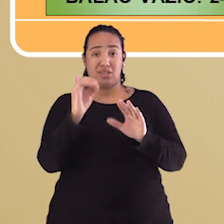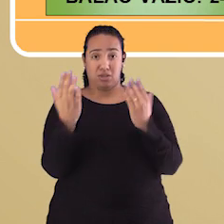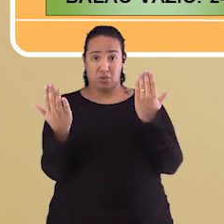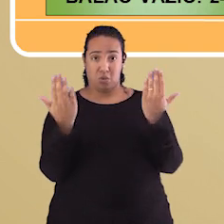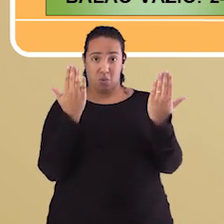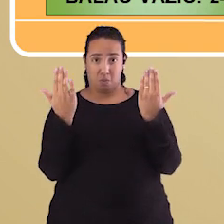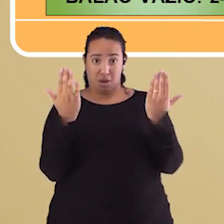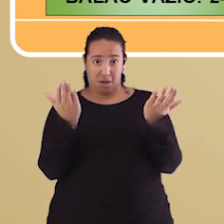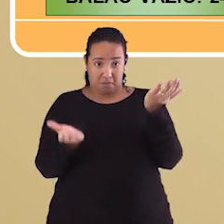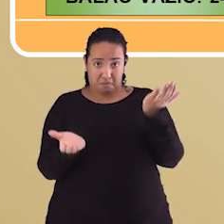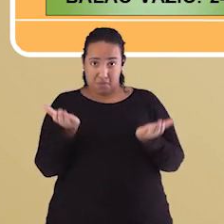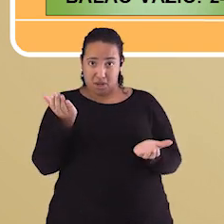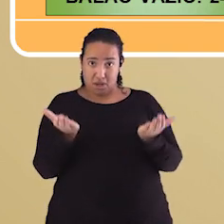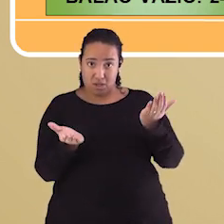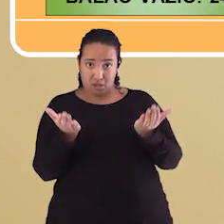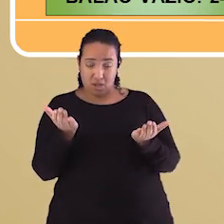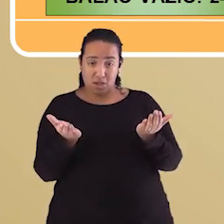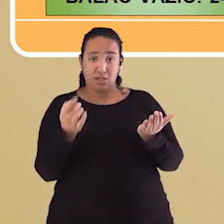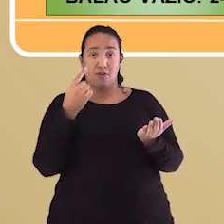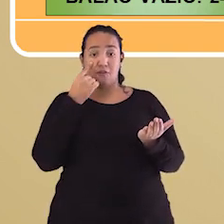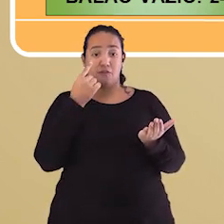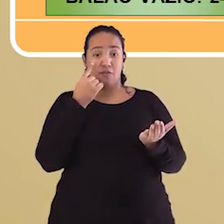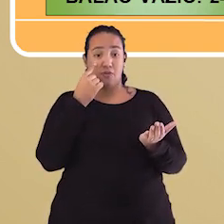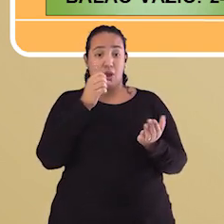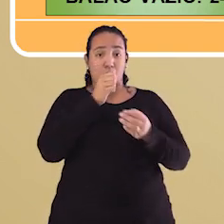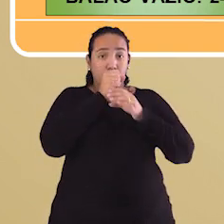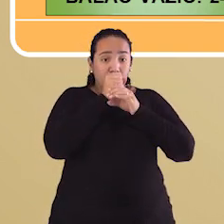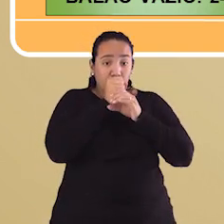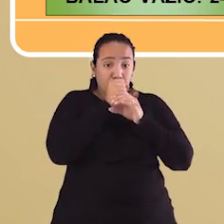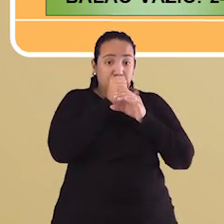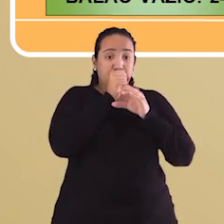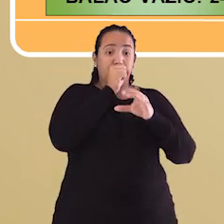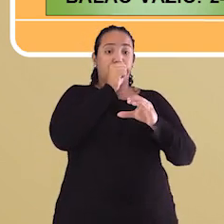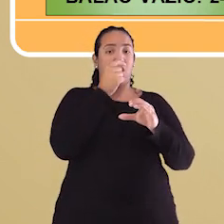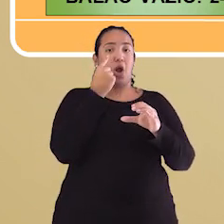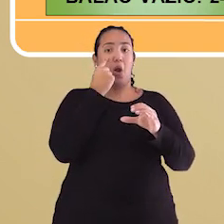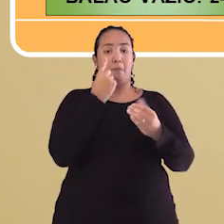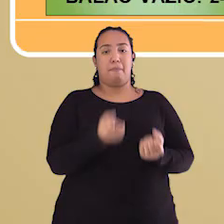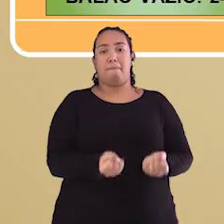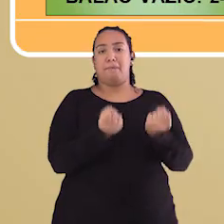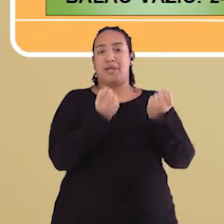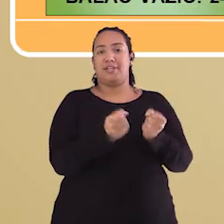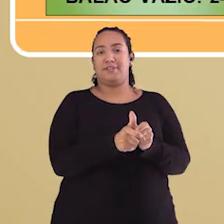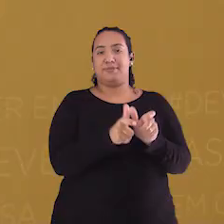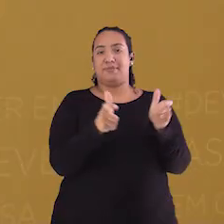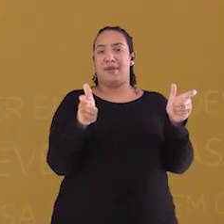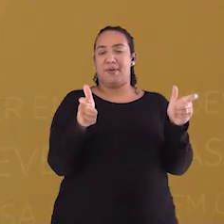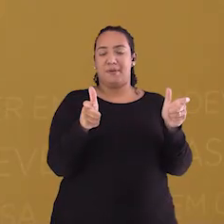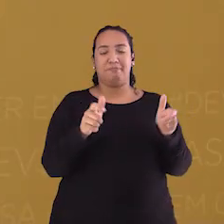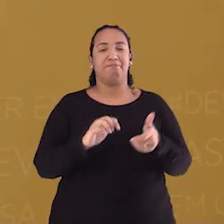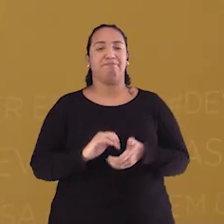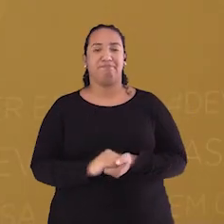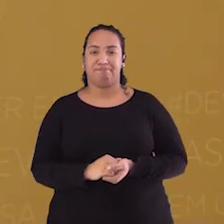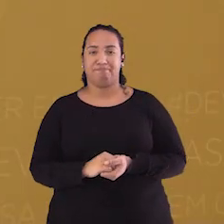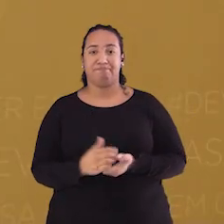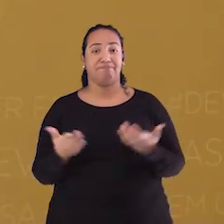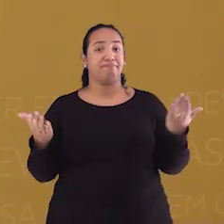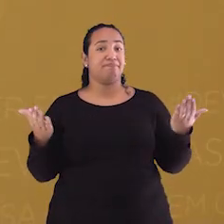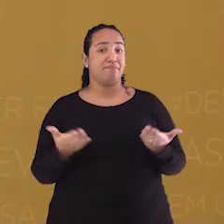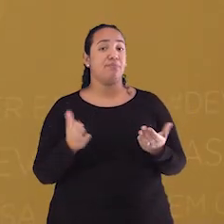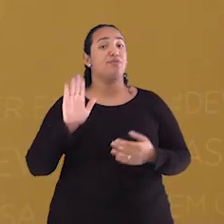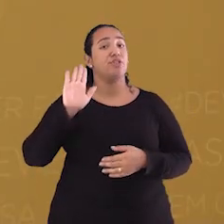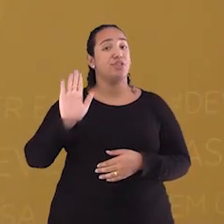uma balança, nós poderemos ver que o balão cheio de ar é um pouco mais pesado. Agora